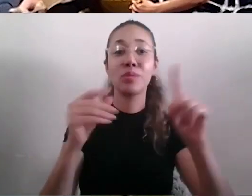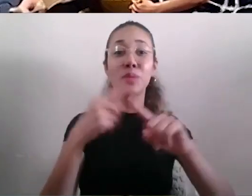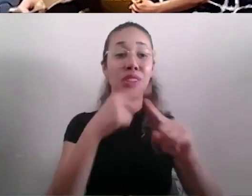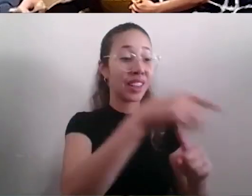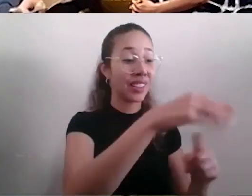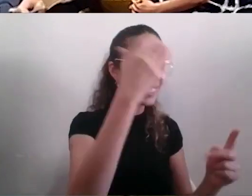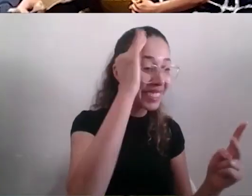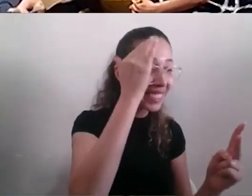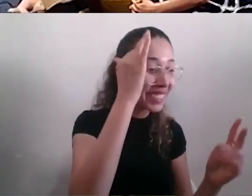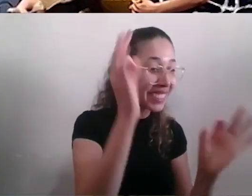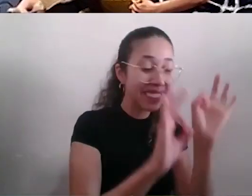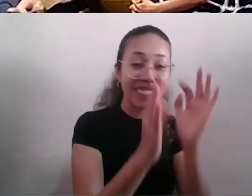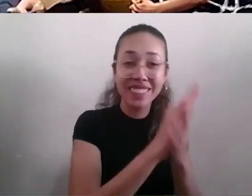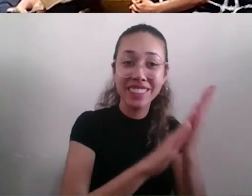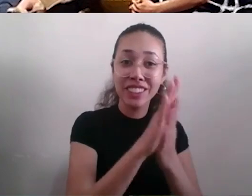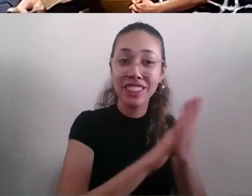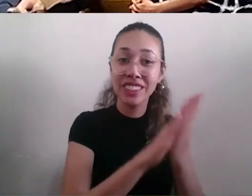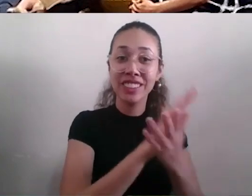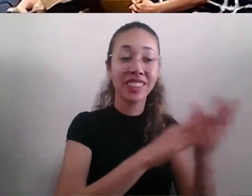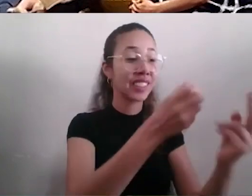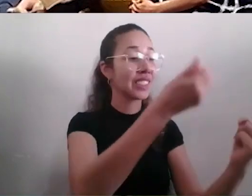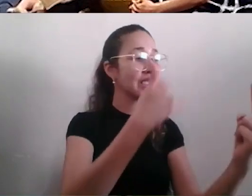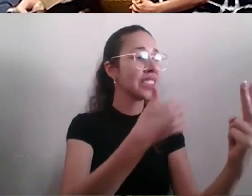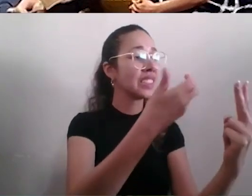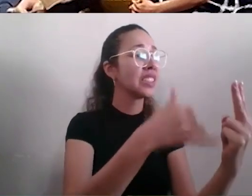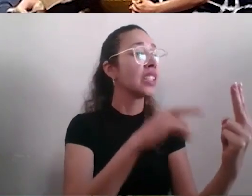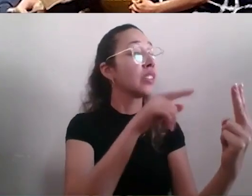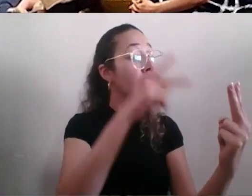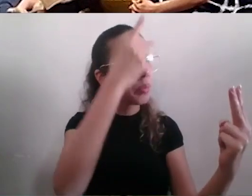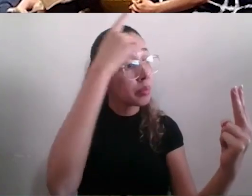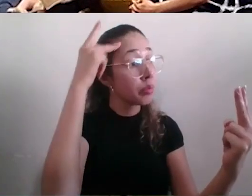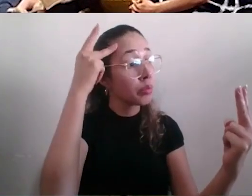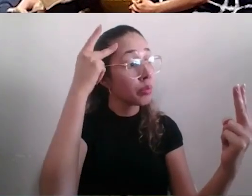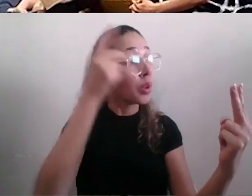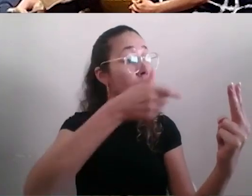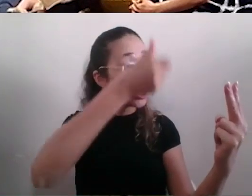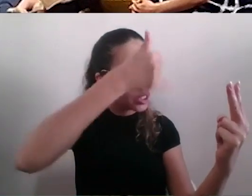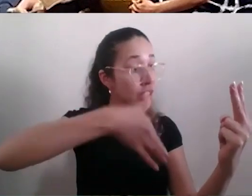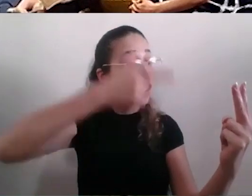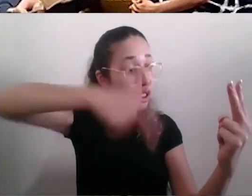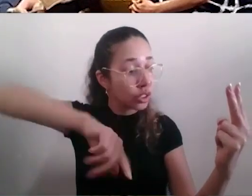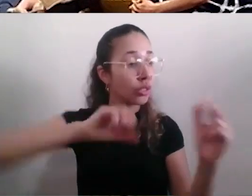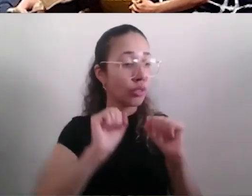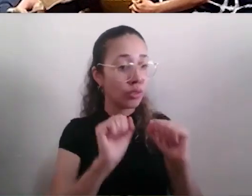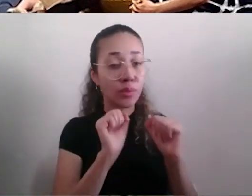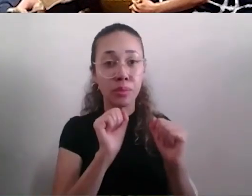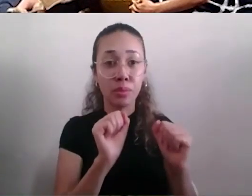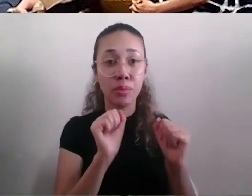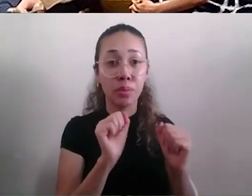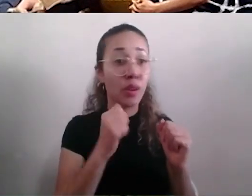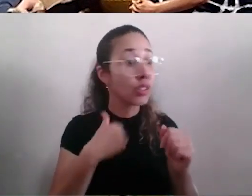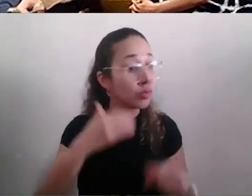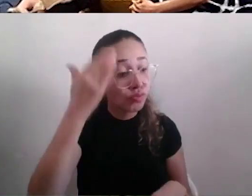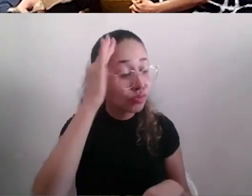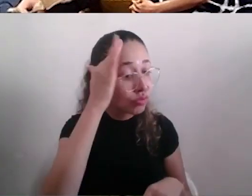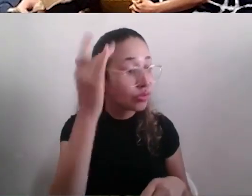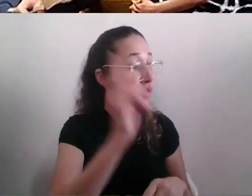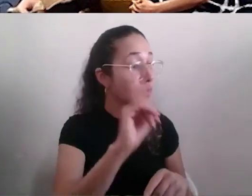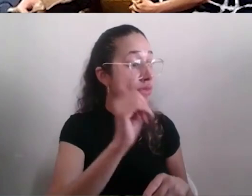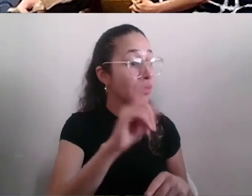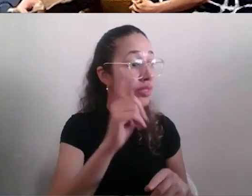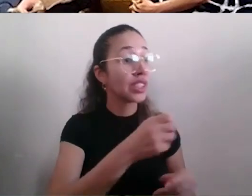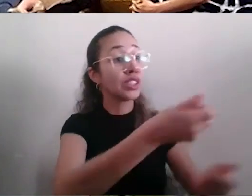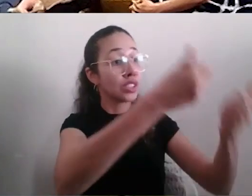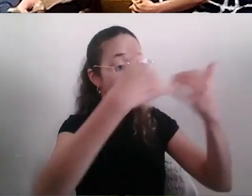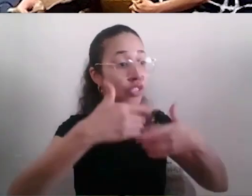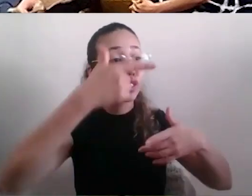dizia, isso é para o público leigo, será que dá para explicar de outro jeito? Eu dizia, eu não entendi, me explica o que